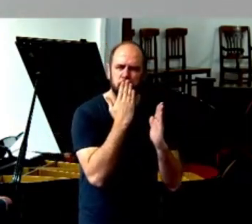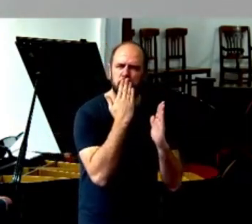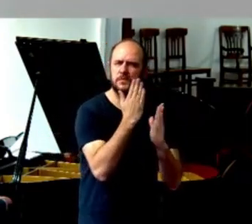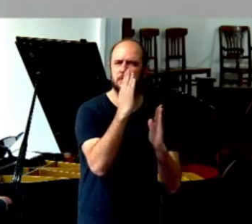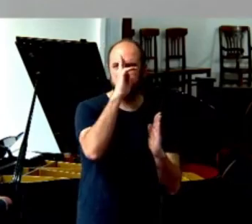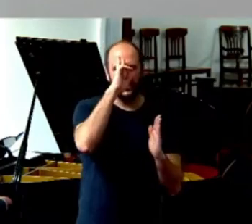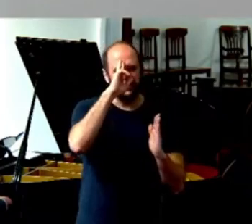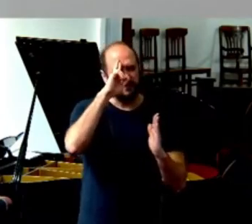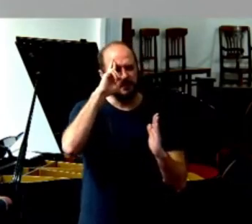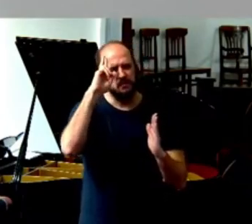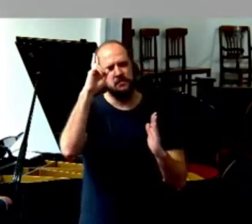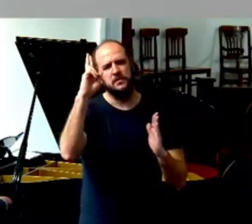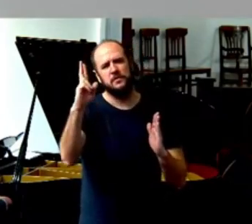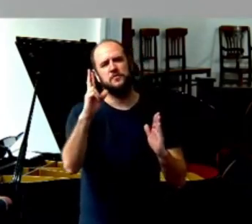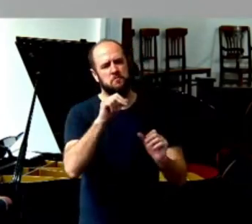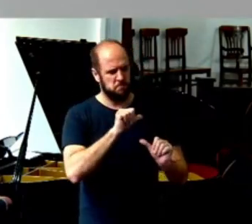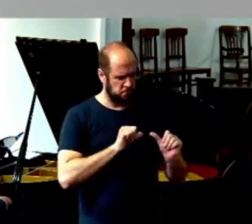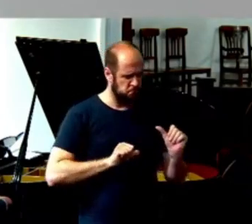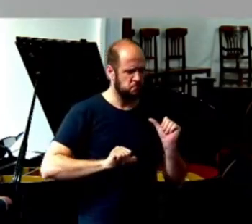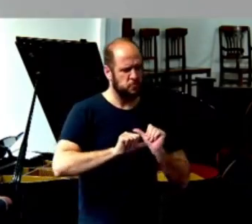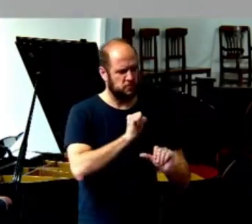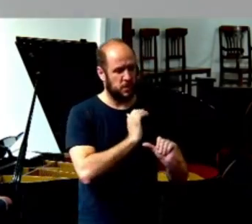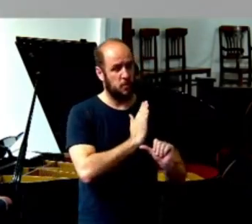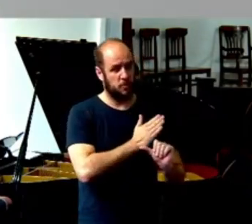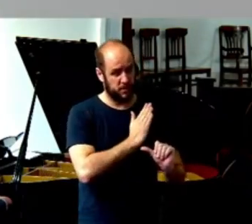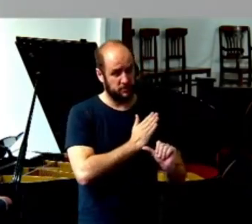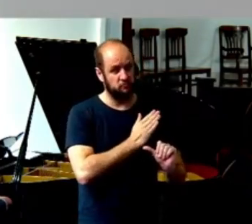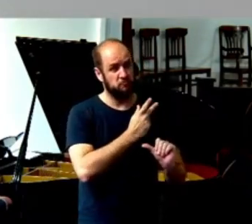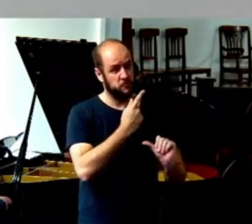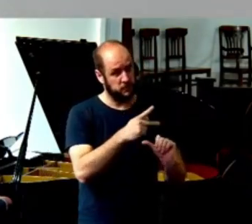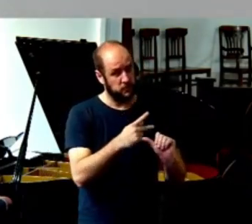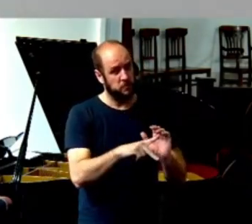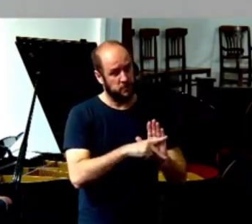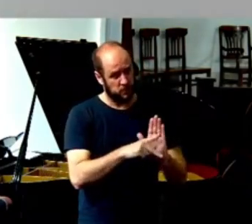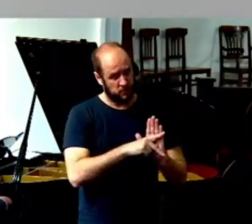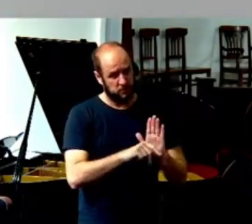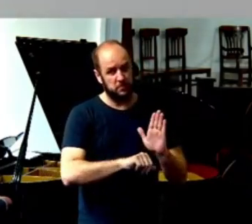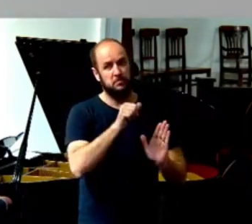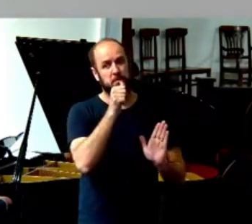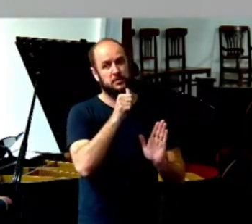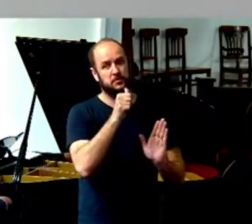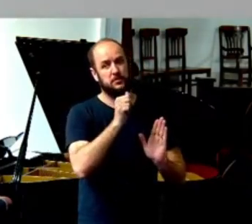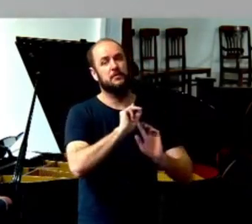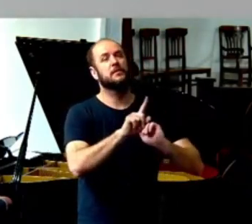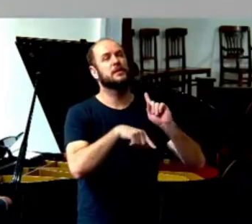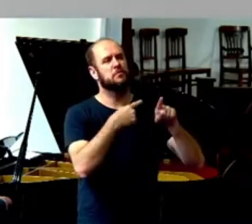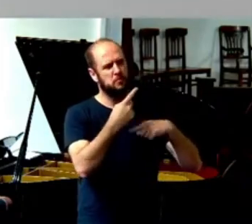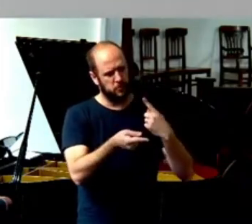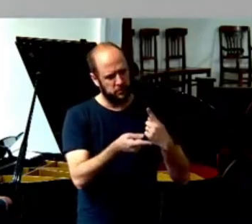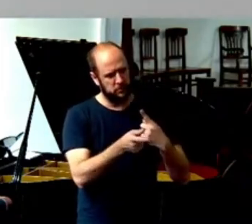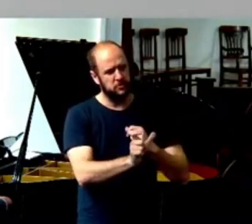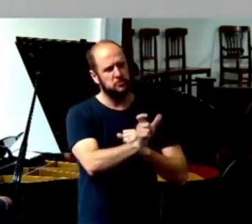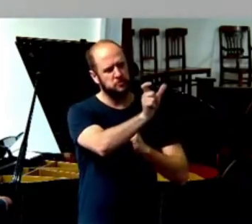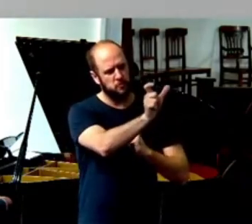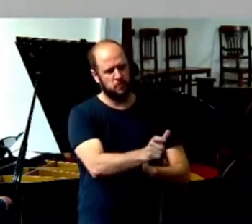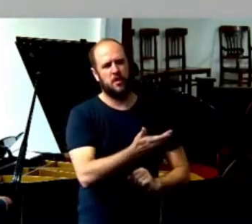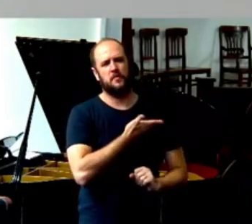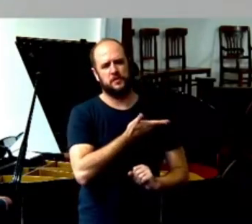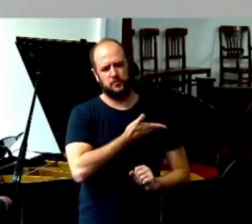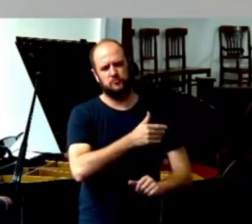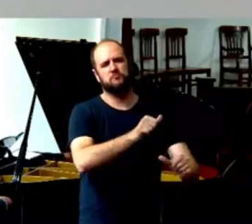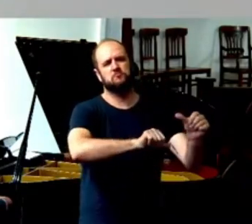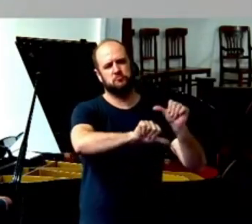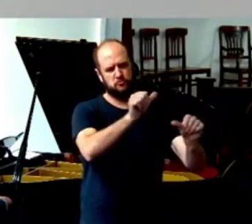ao Senhor que mude tanto o seu coração em primeiro lugar, como também